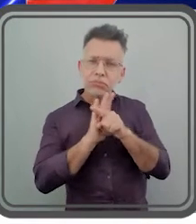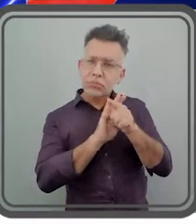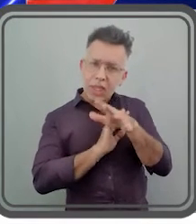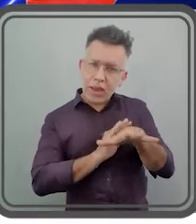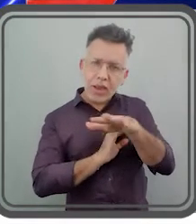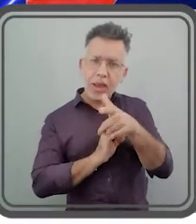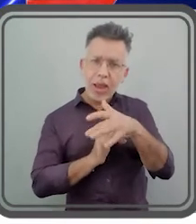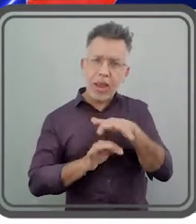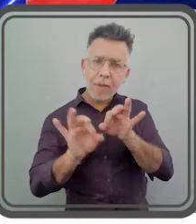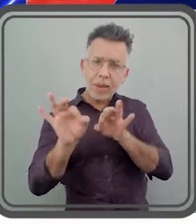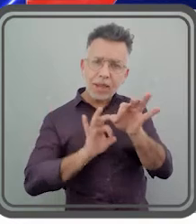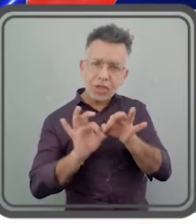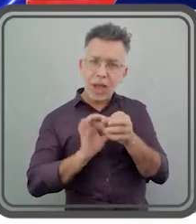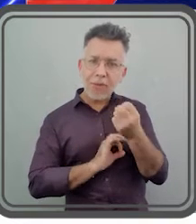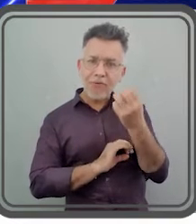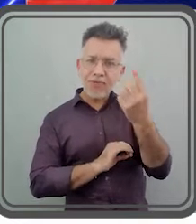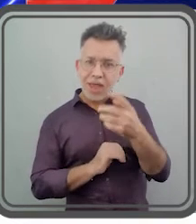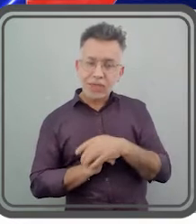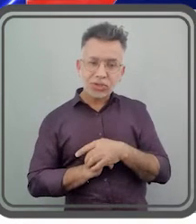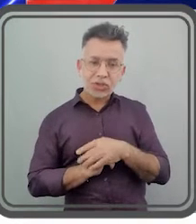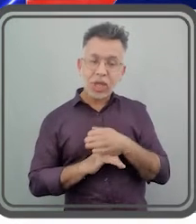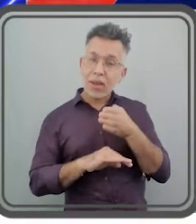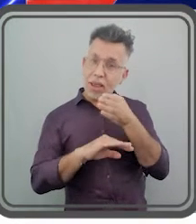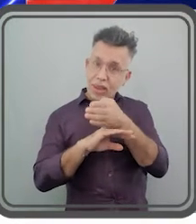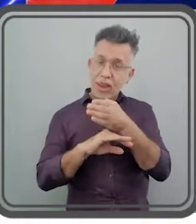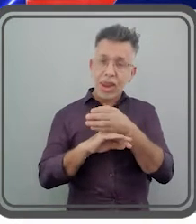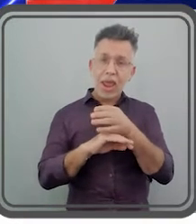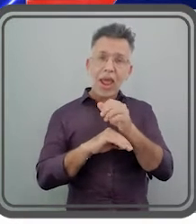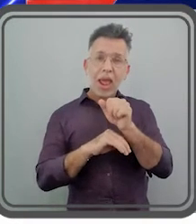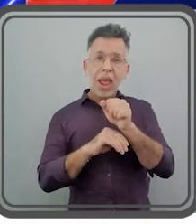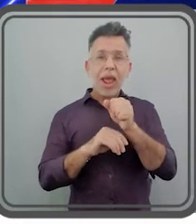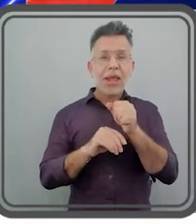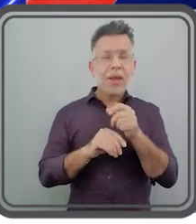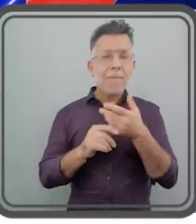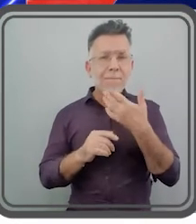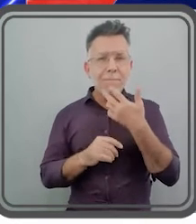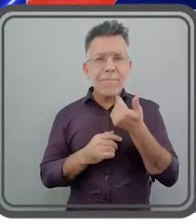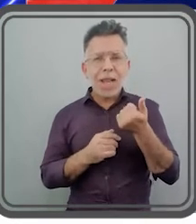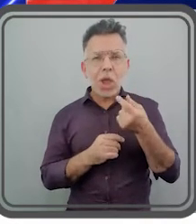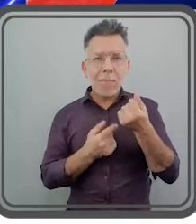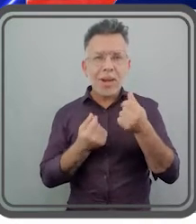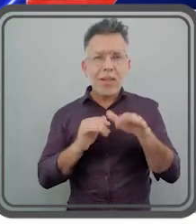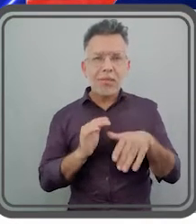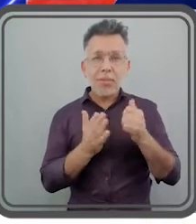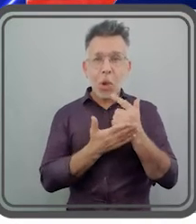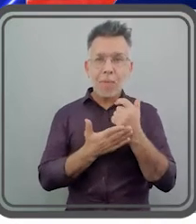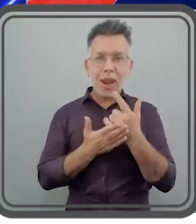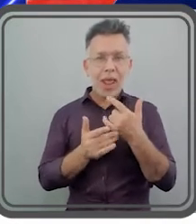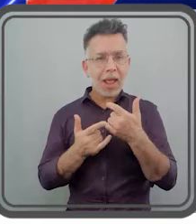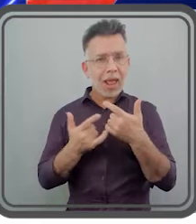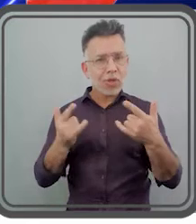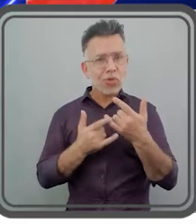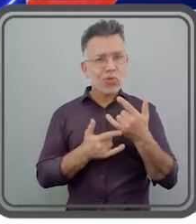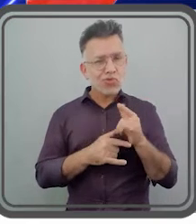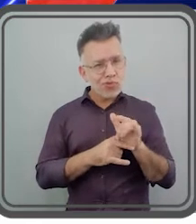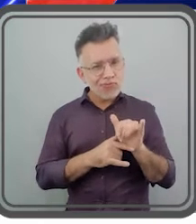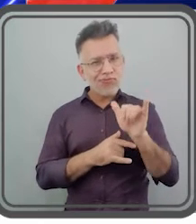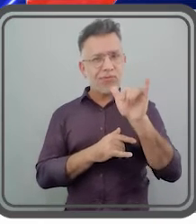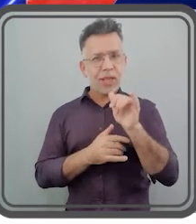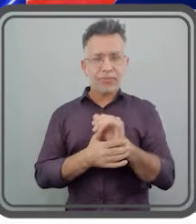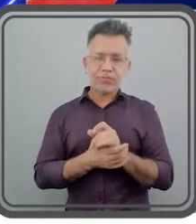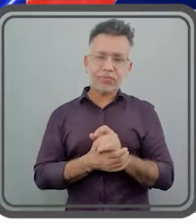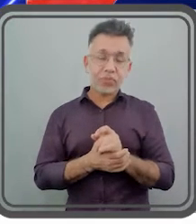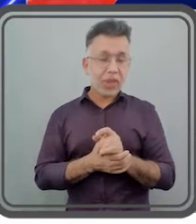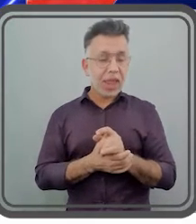interessante para que já realmente planejar aviagem e instalar acessar como achar os melhores preços para comprar a viagem então